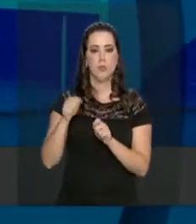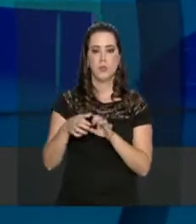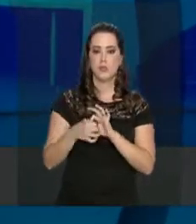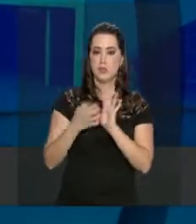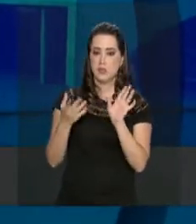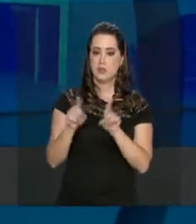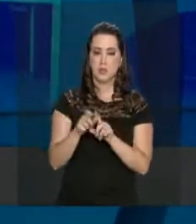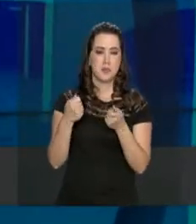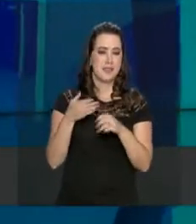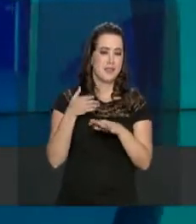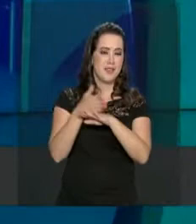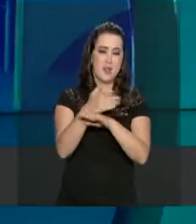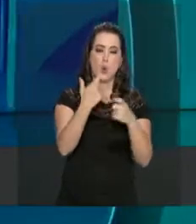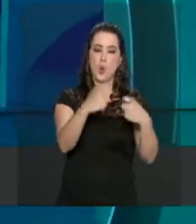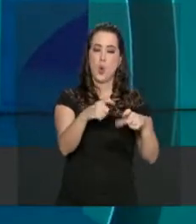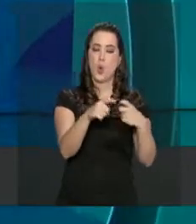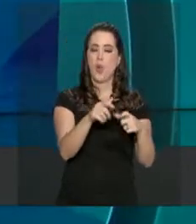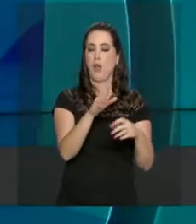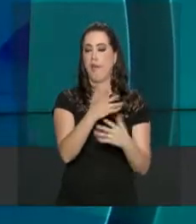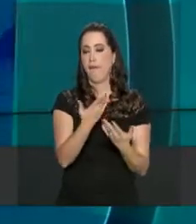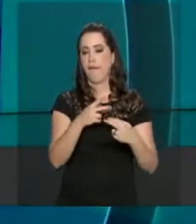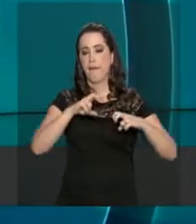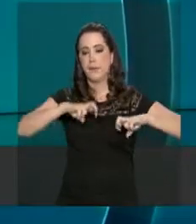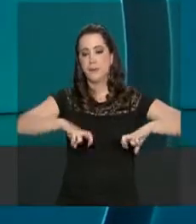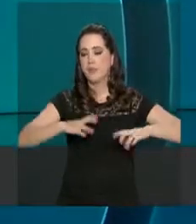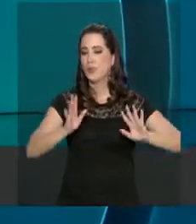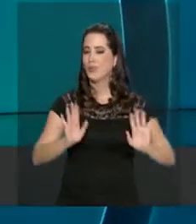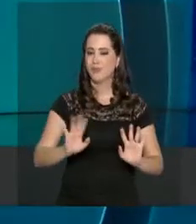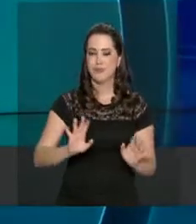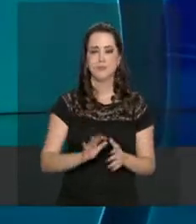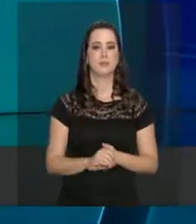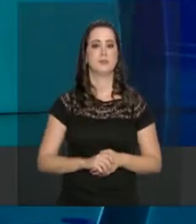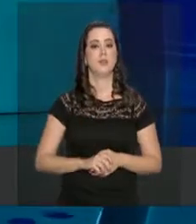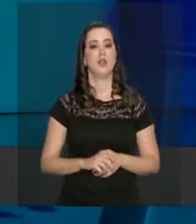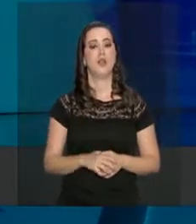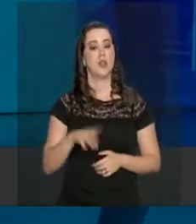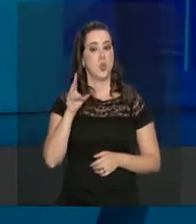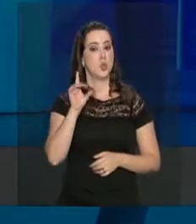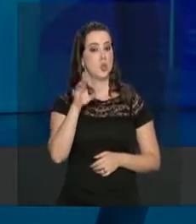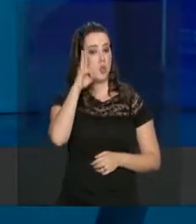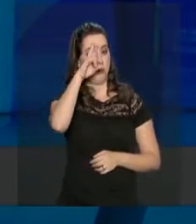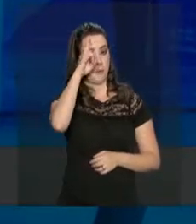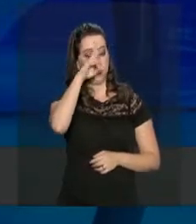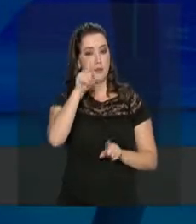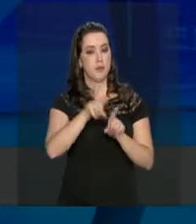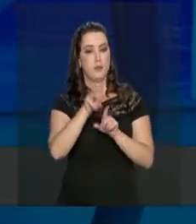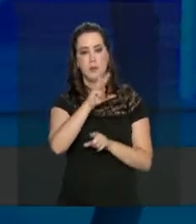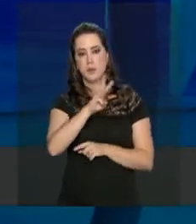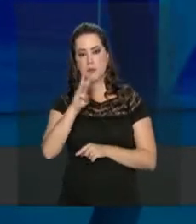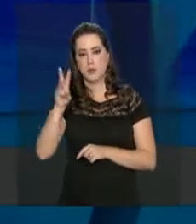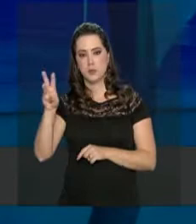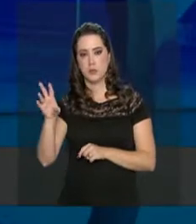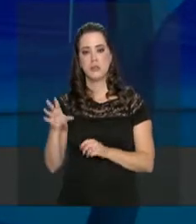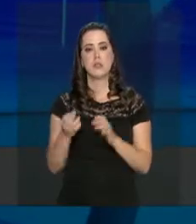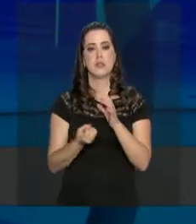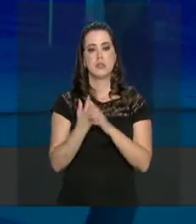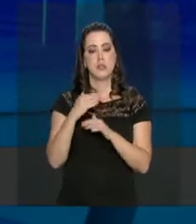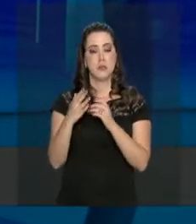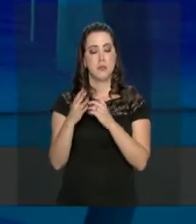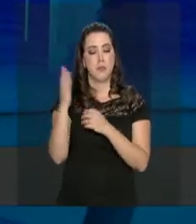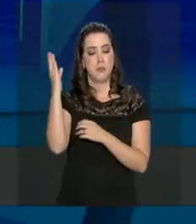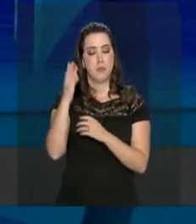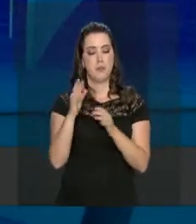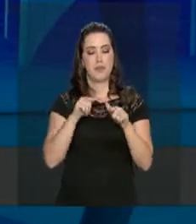sem a necessidade de comparecimento ao posto de atendimento vale lembrar que também pelo portal emprega brasil o